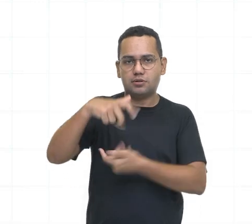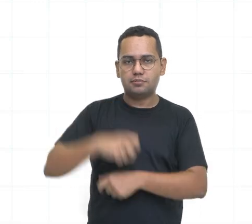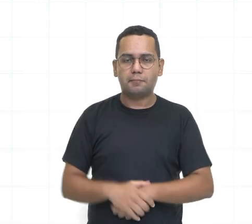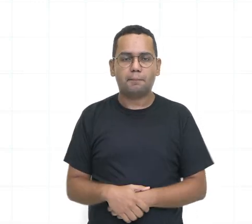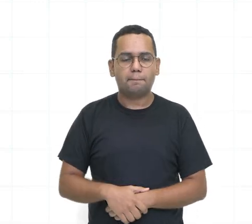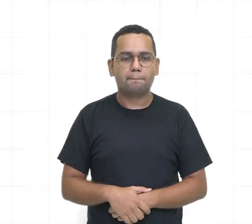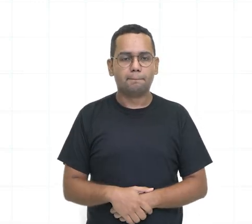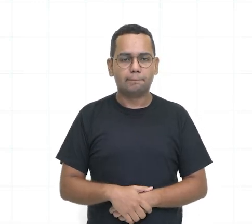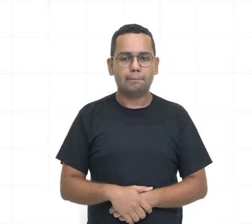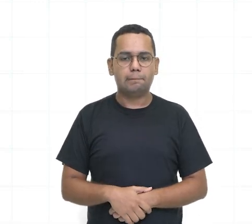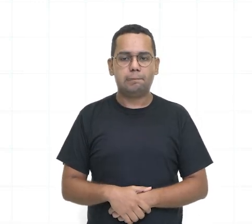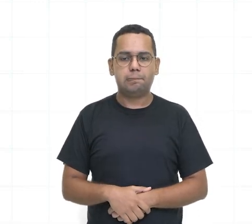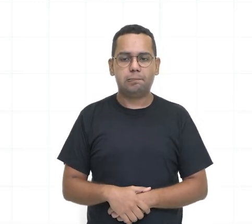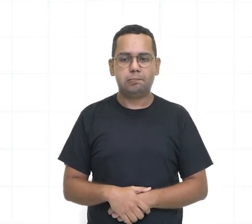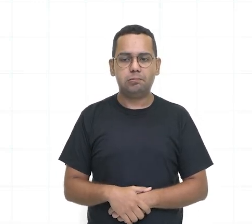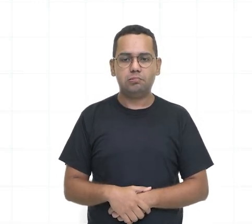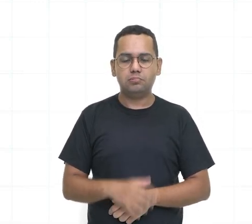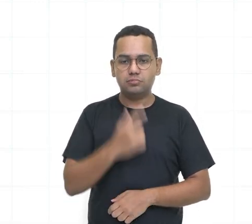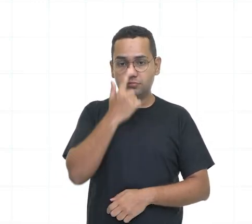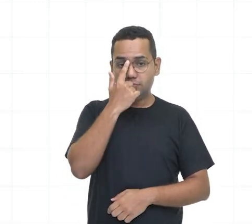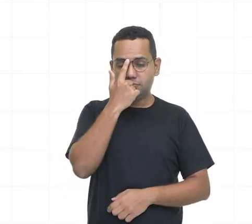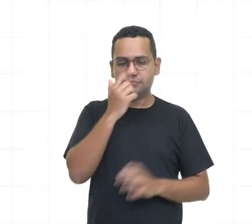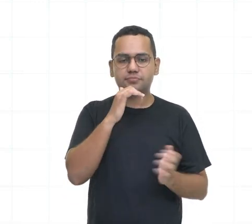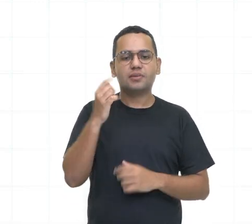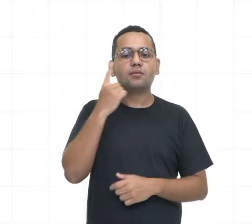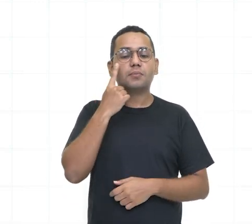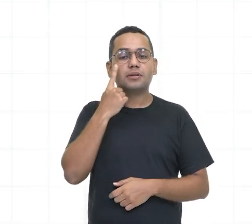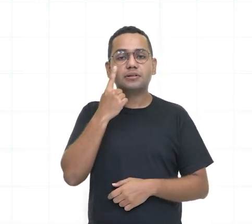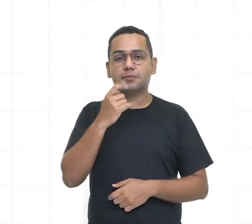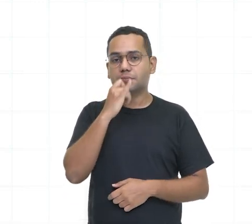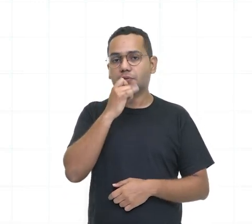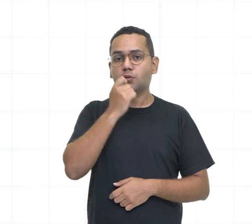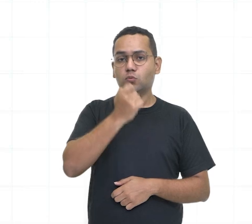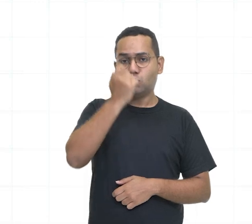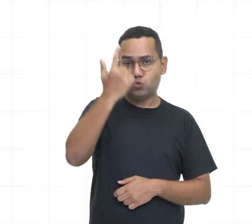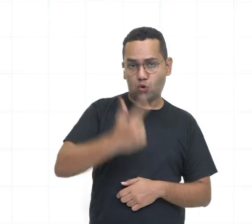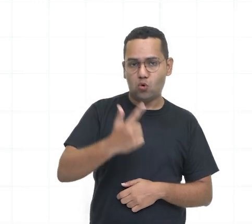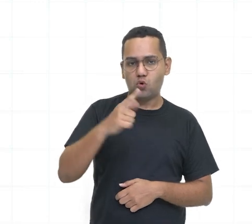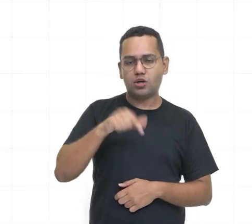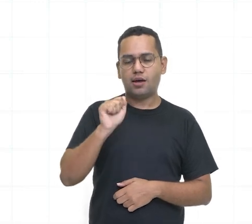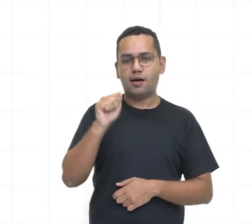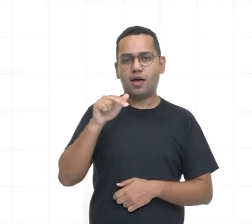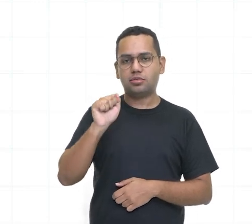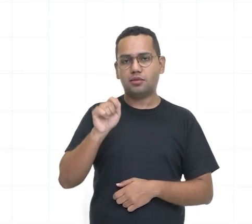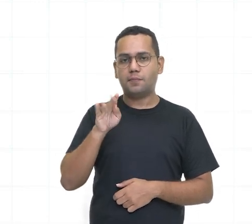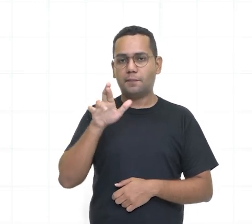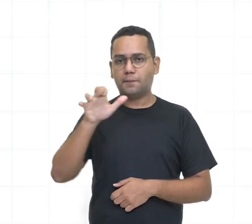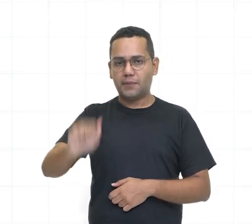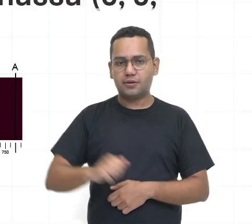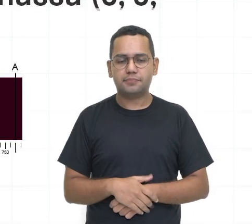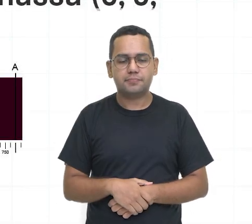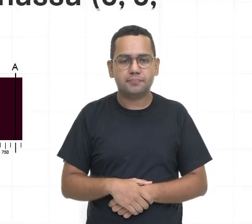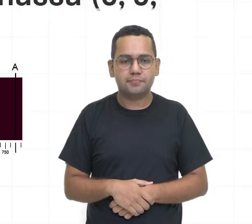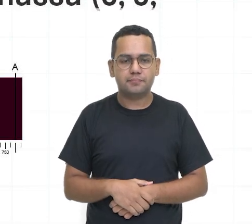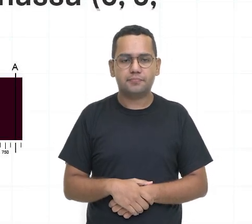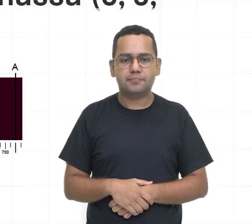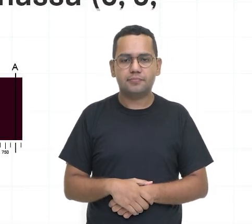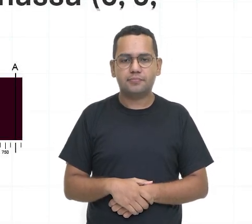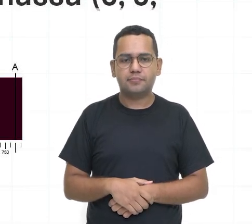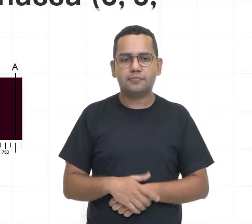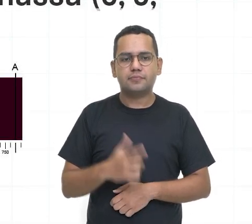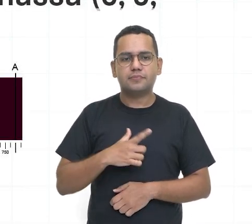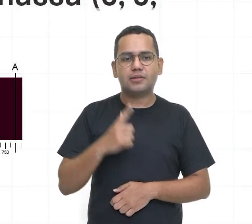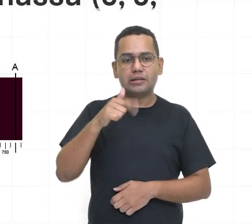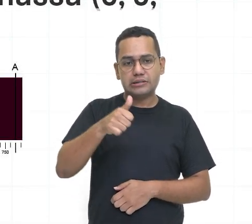a composição do Sol, uma estrela classificada como anã branca. Ela teria, por exemplo, 75%